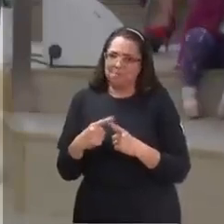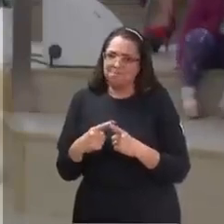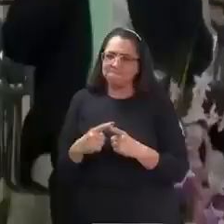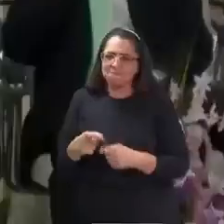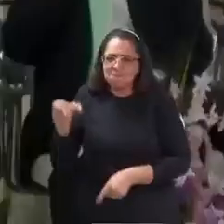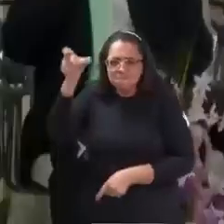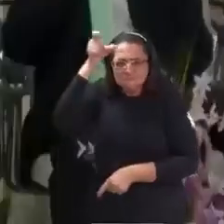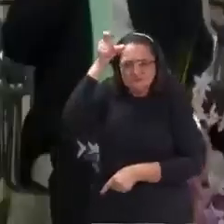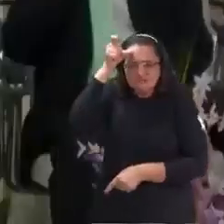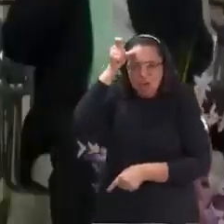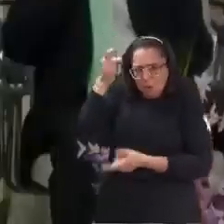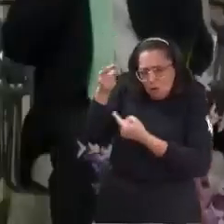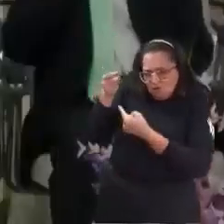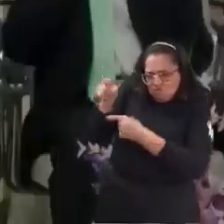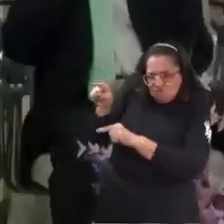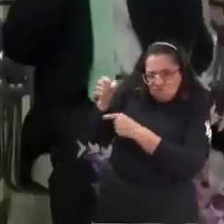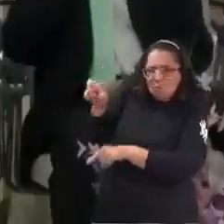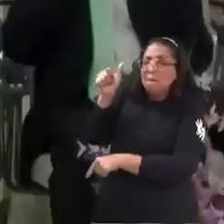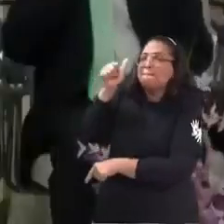Você é fraca.